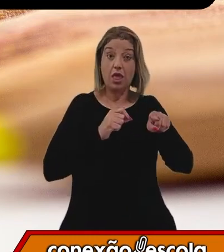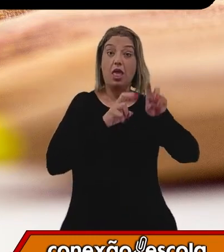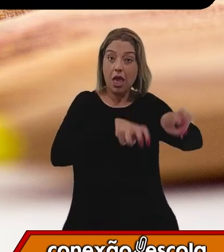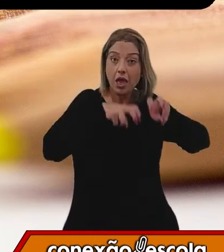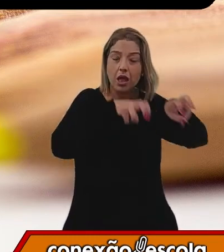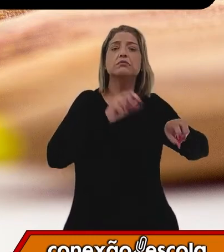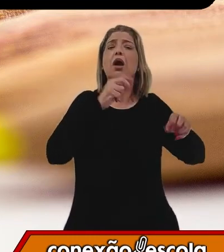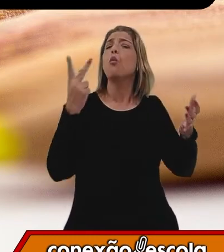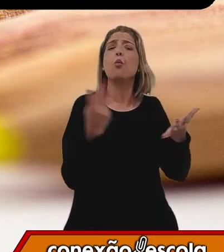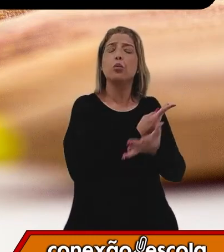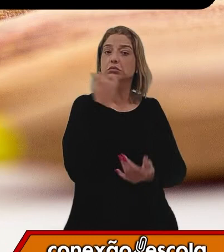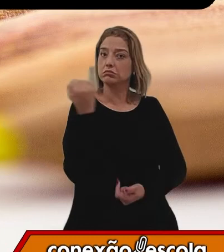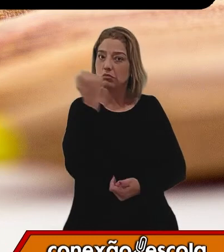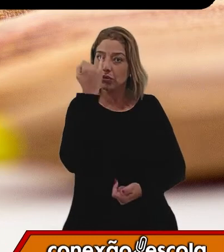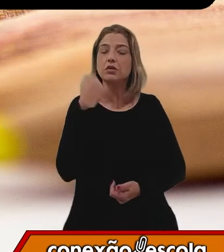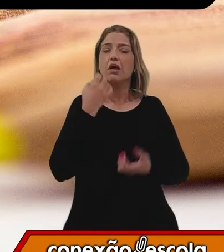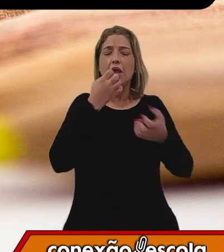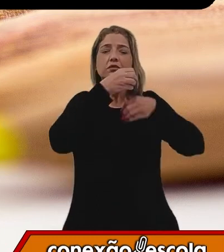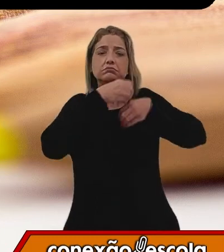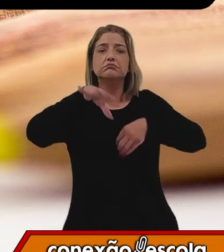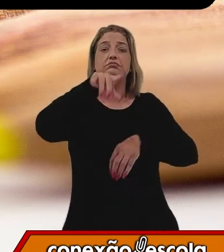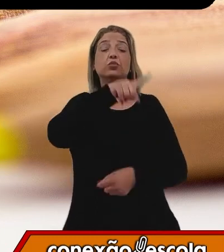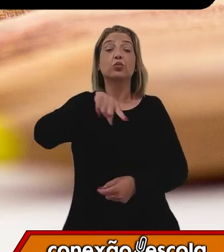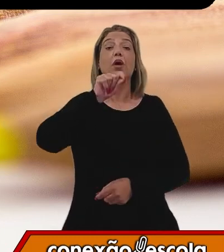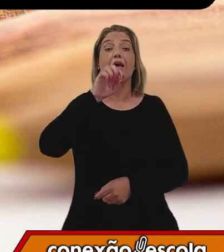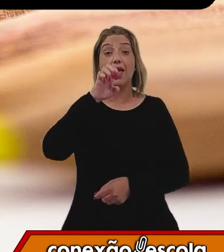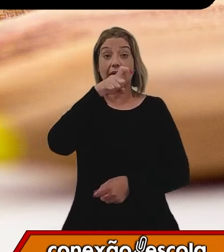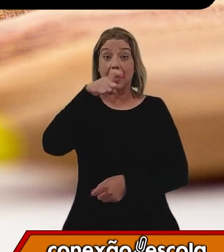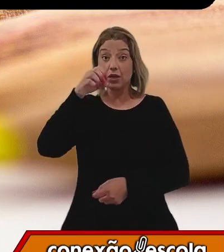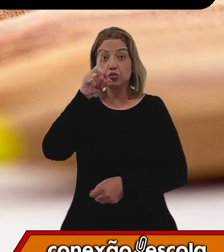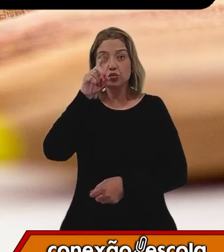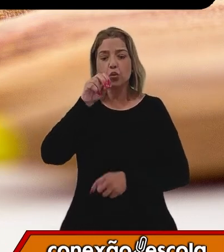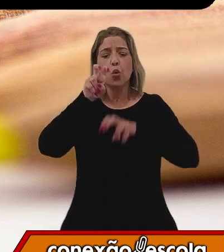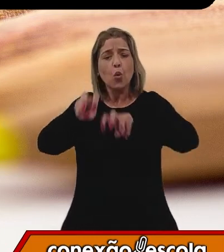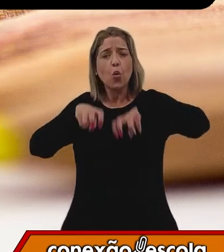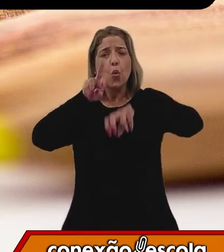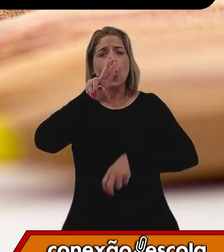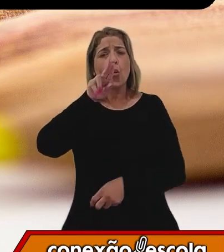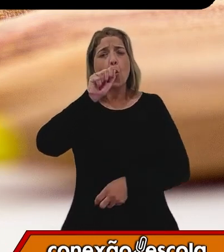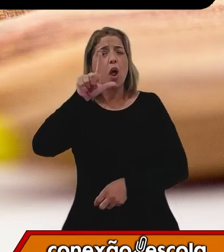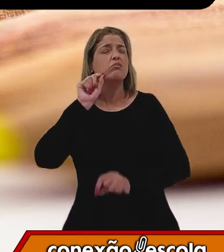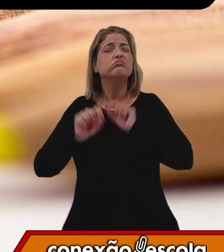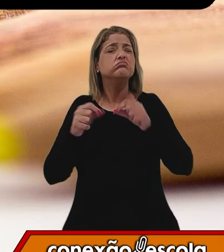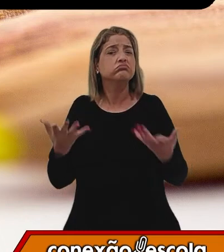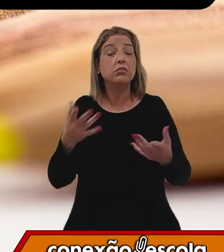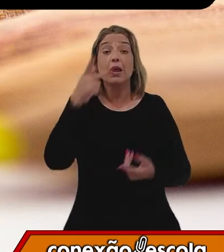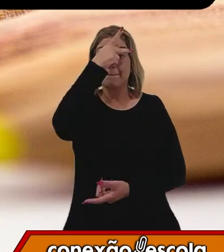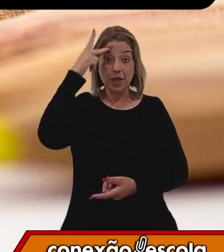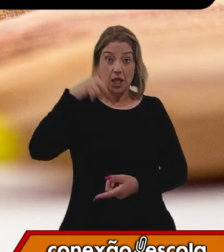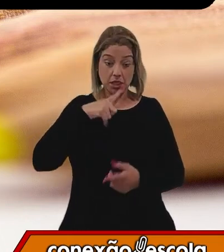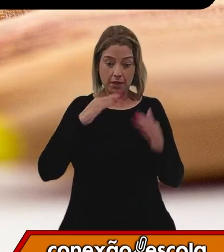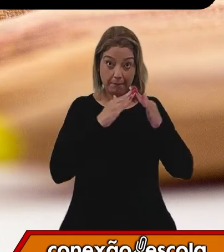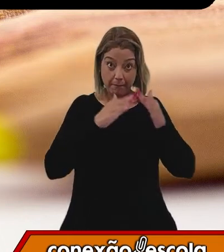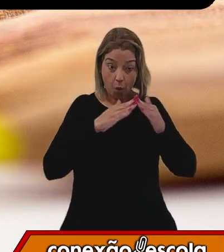acontece um fenômeno importante que quero falar para vocês sobre o êxodo rural. O que é isso? Algumas pessoas que moram no